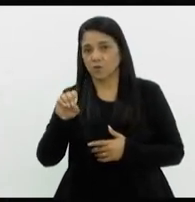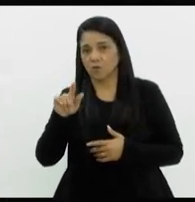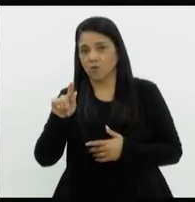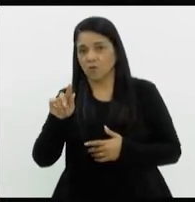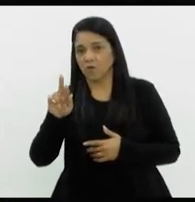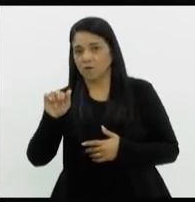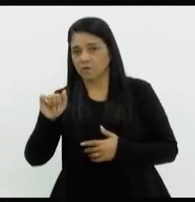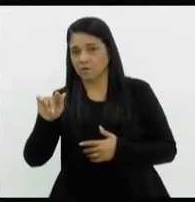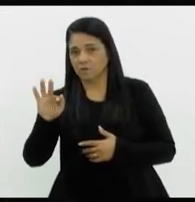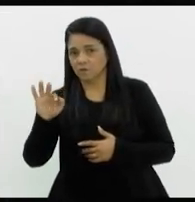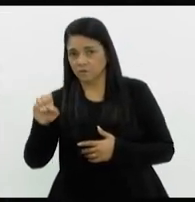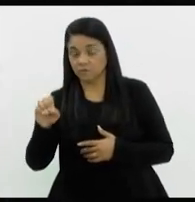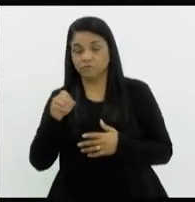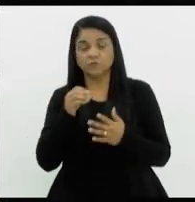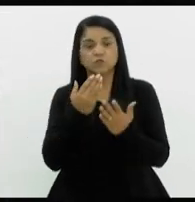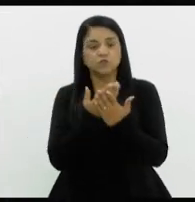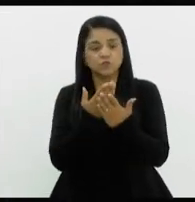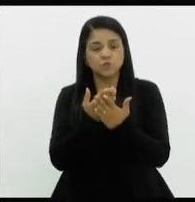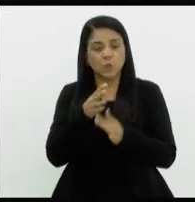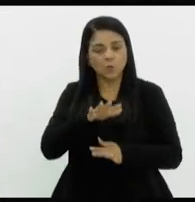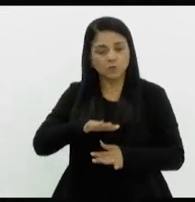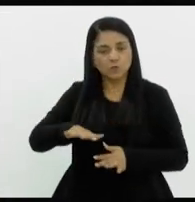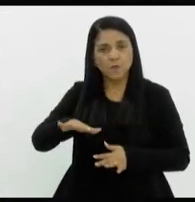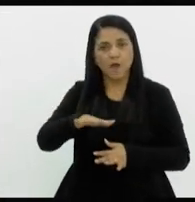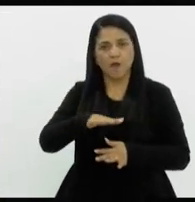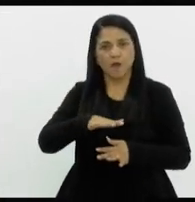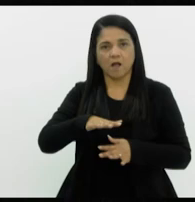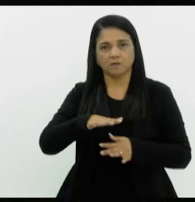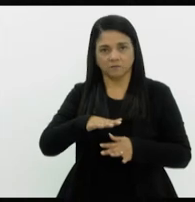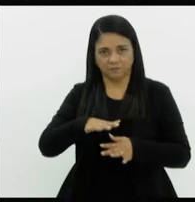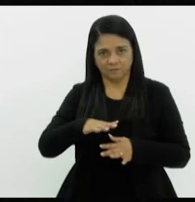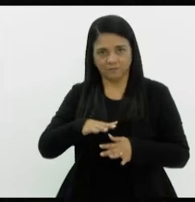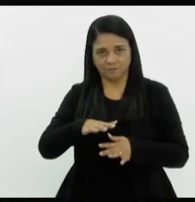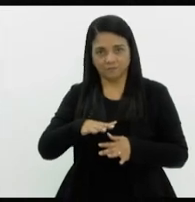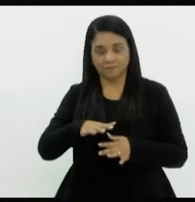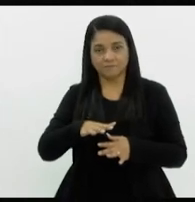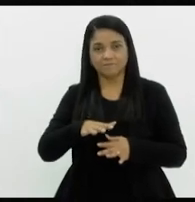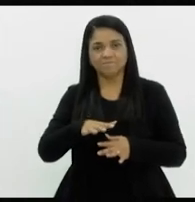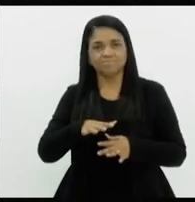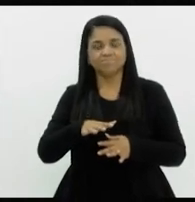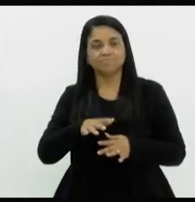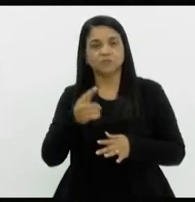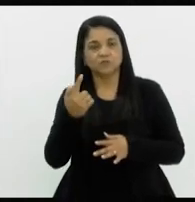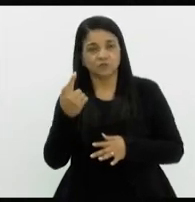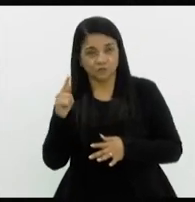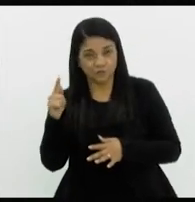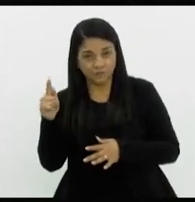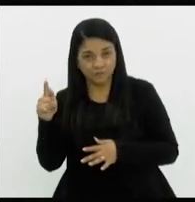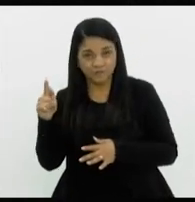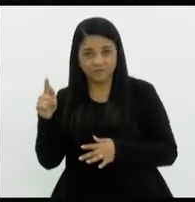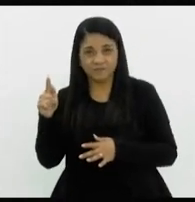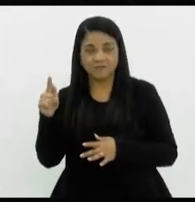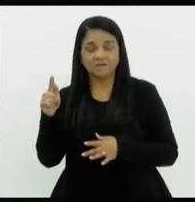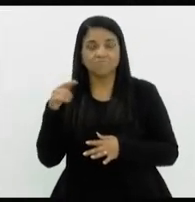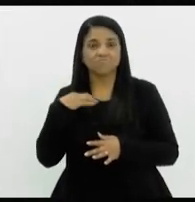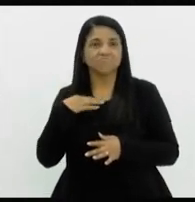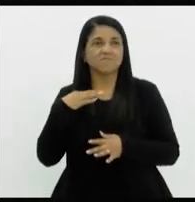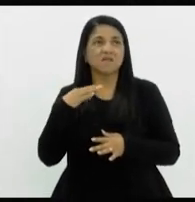Nós que estudamos o espaço geográfico, muito das vezes não